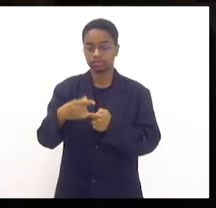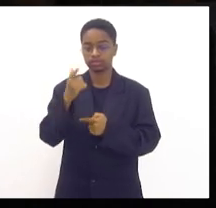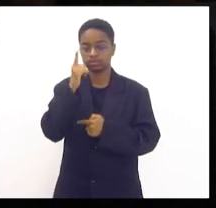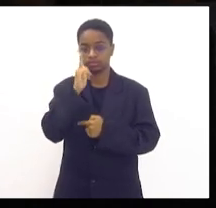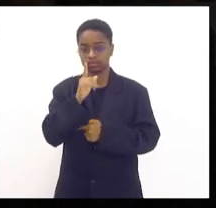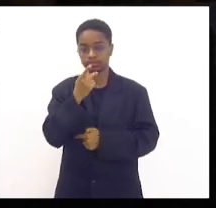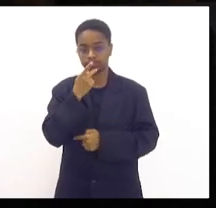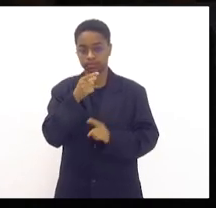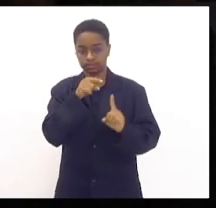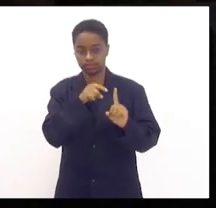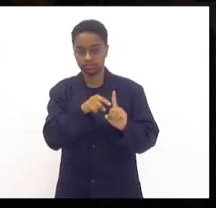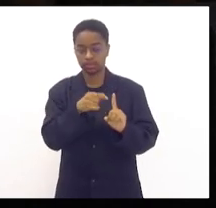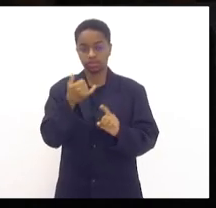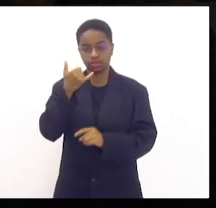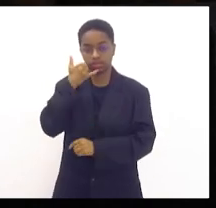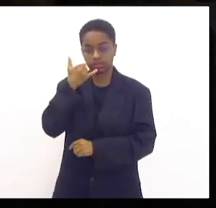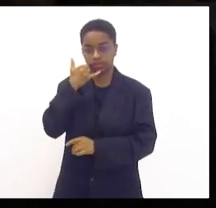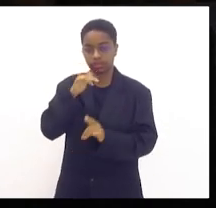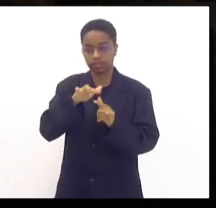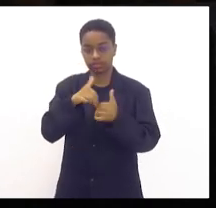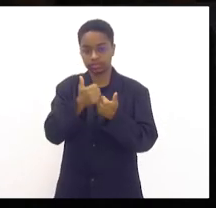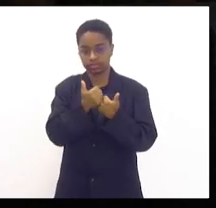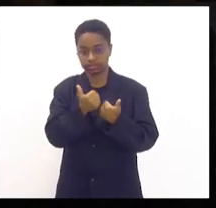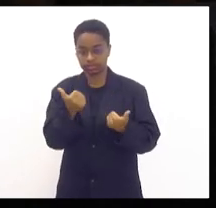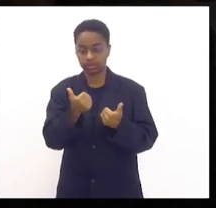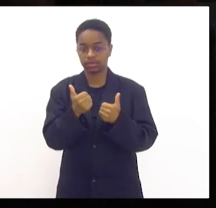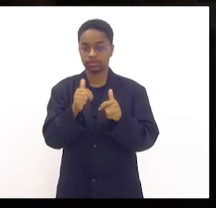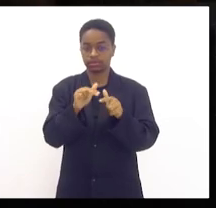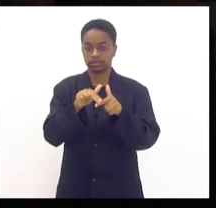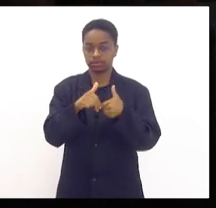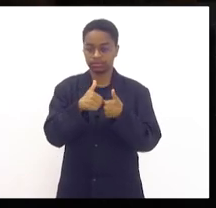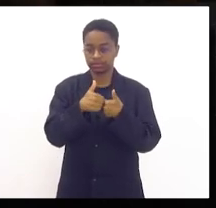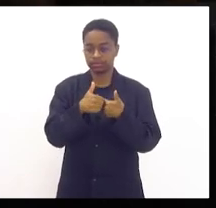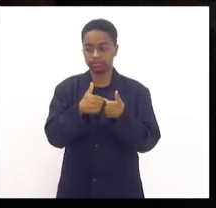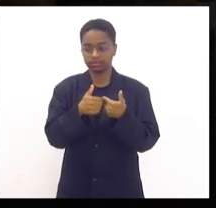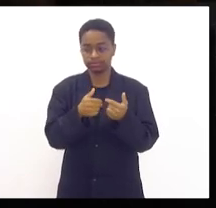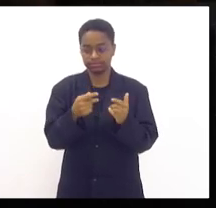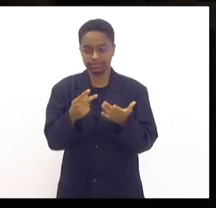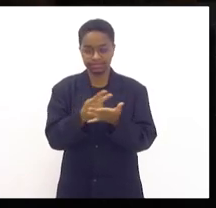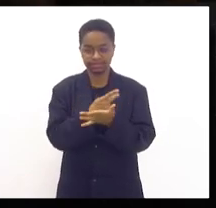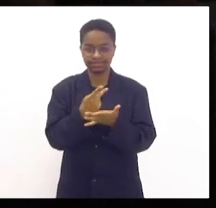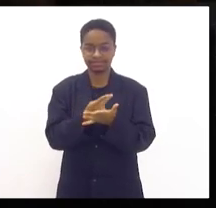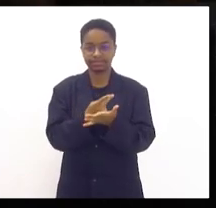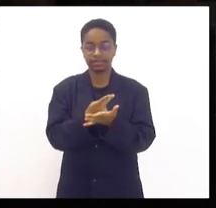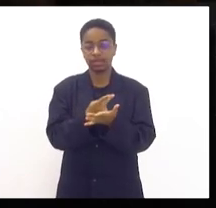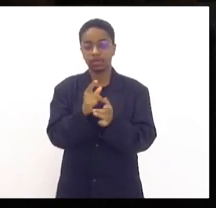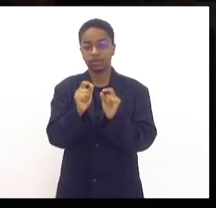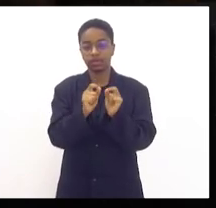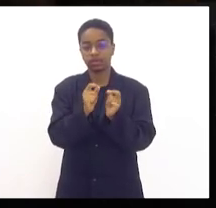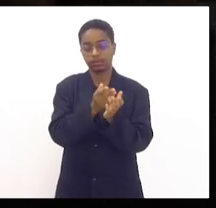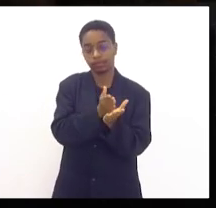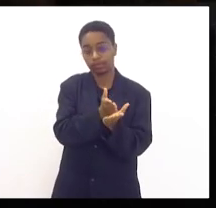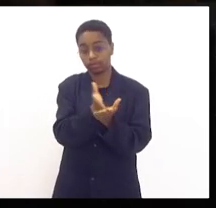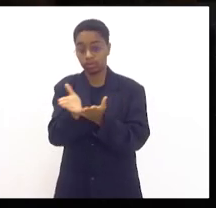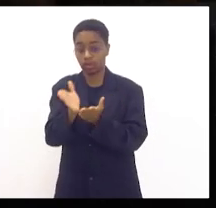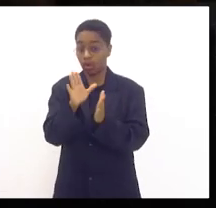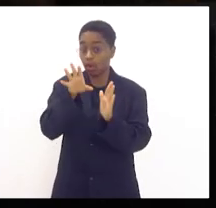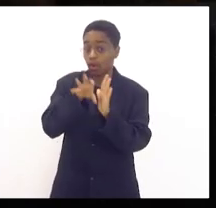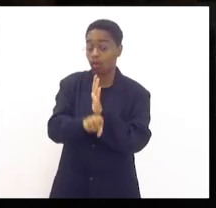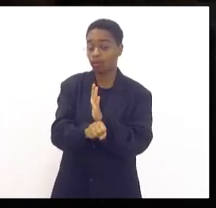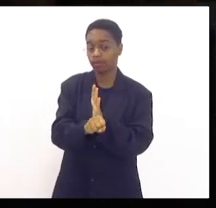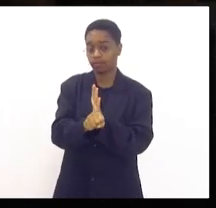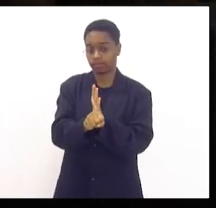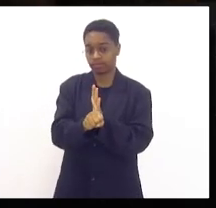por um telefone de um assessor seu, porque o seu foi extraviado, foi extraviado coisa nenhuma, foi roubado,